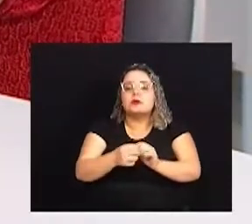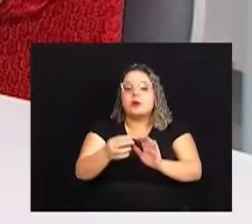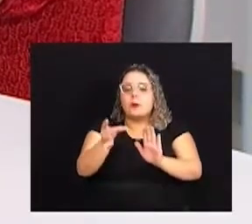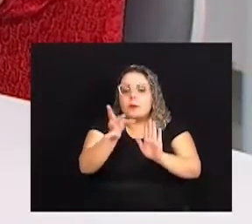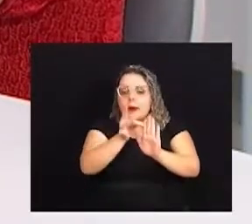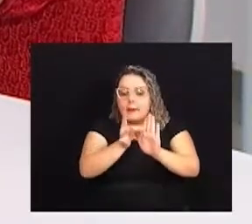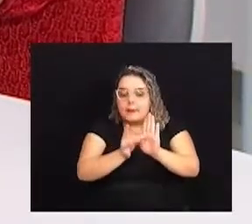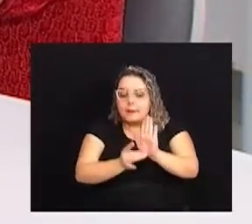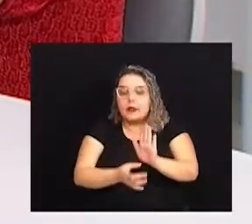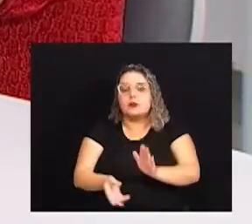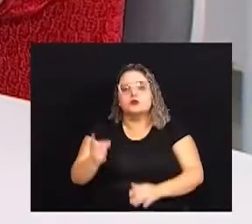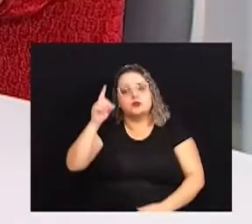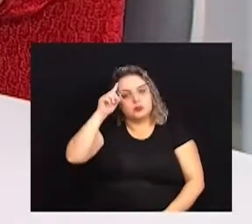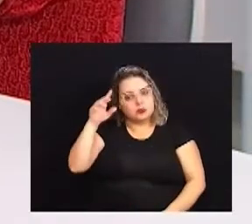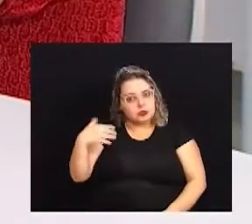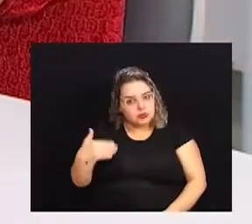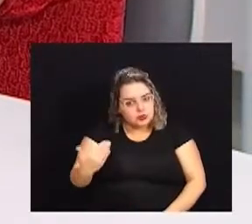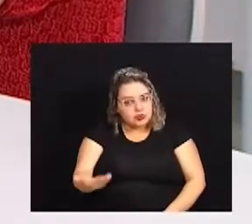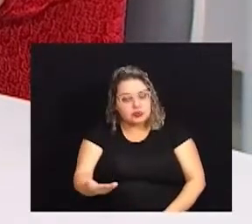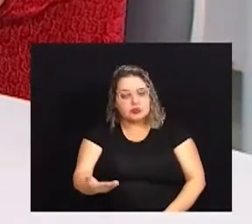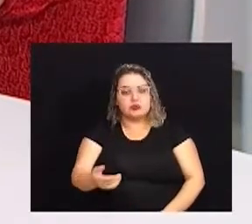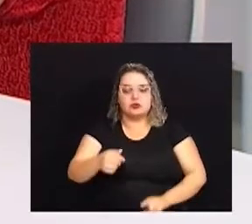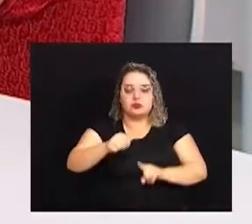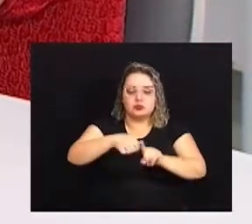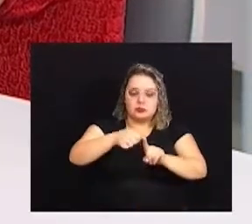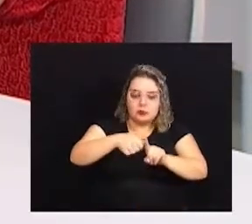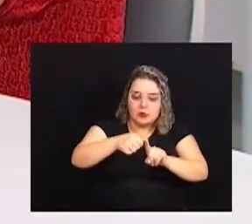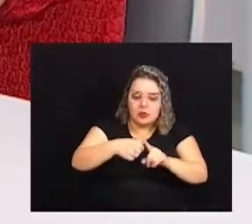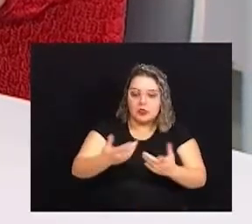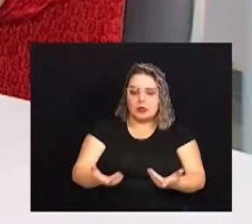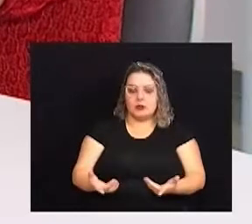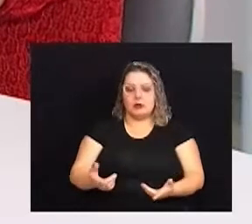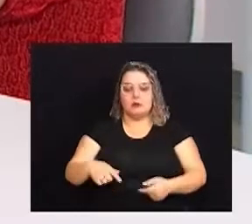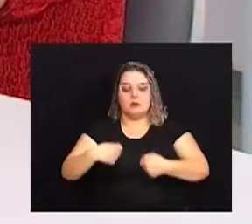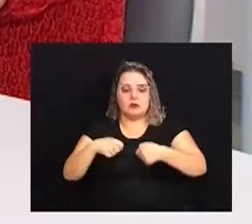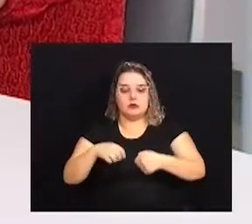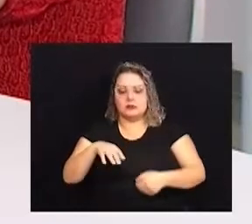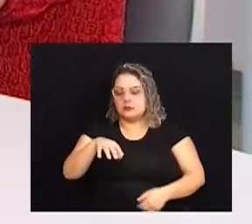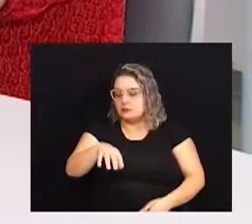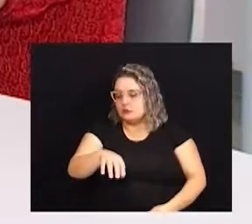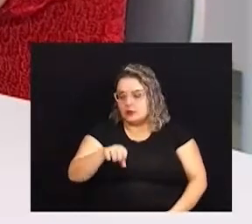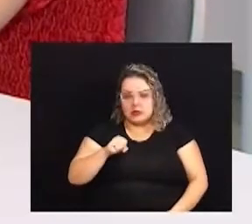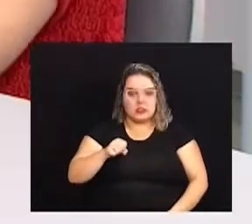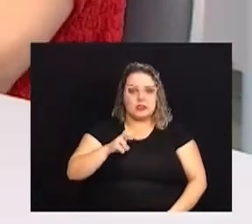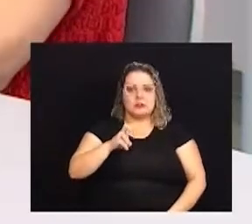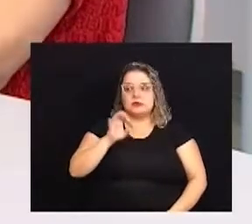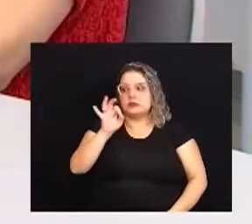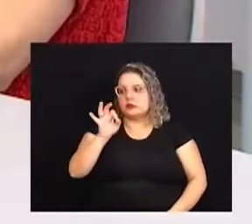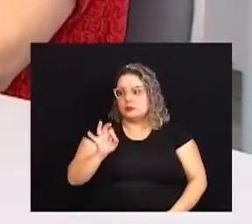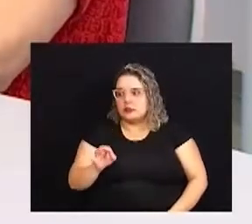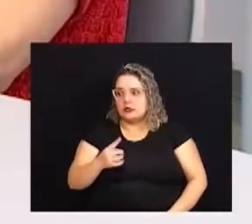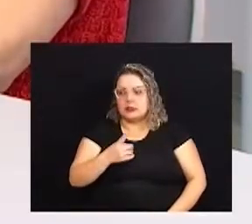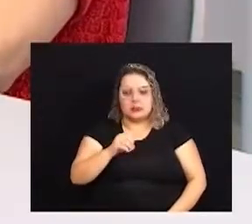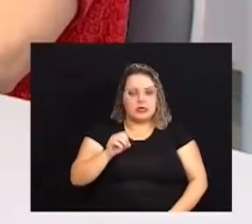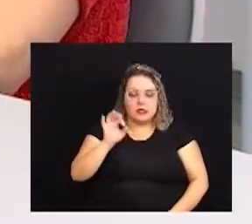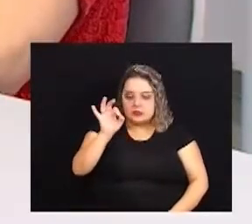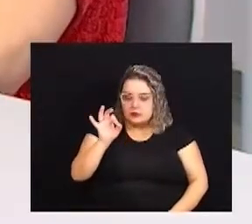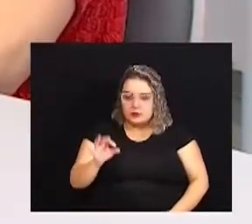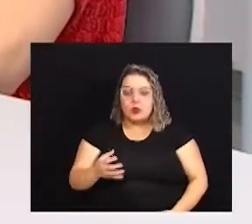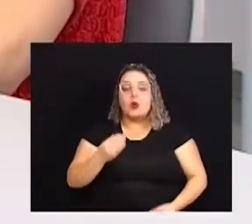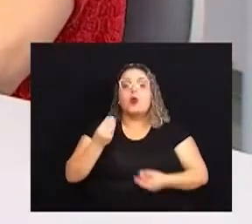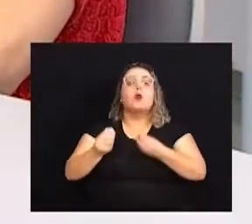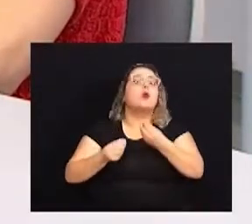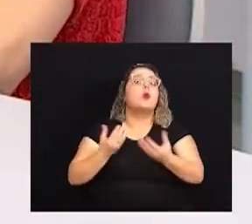vai funcionar isso no dia a dia, no nosso mês ali? Eu tenho que pegar 5%, eu tenho que